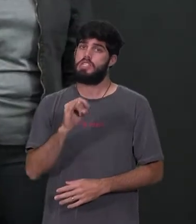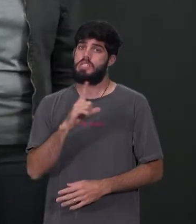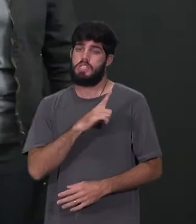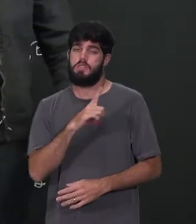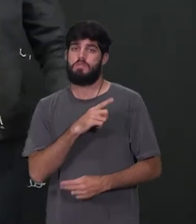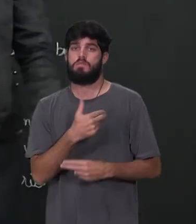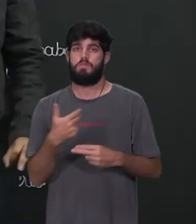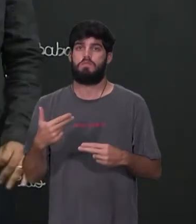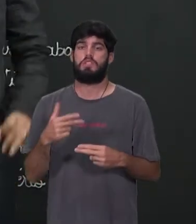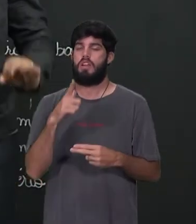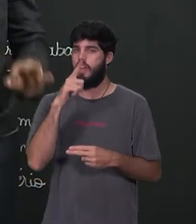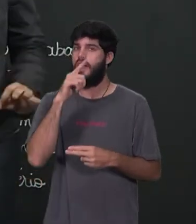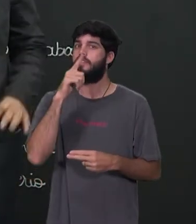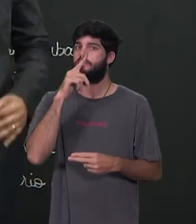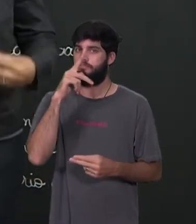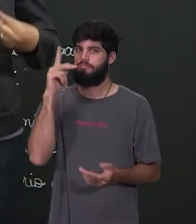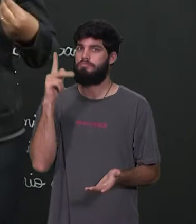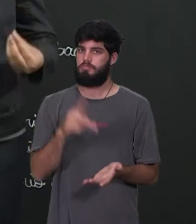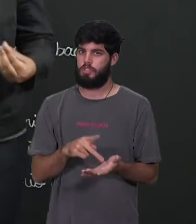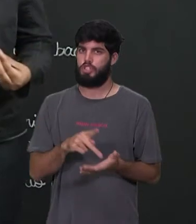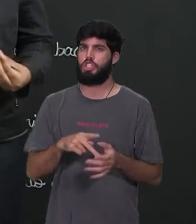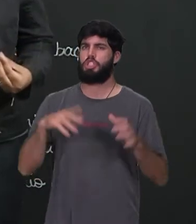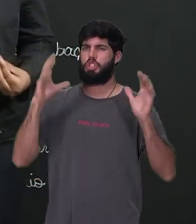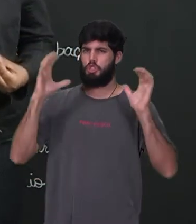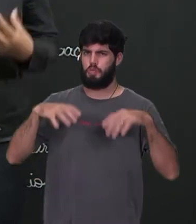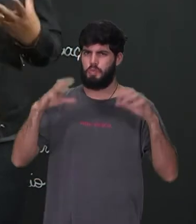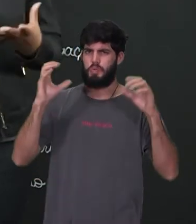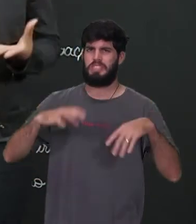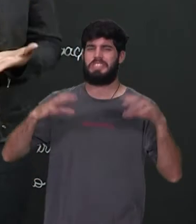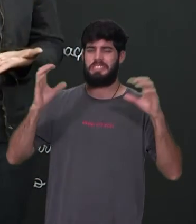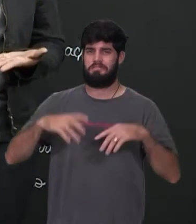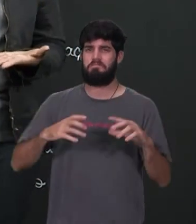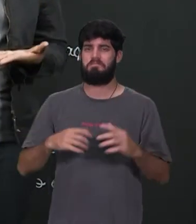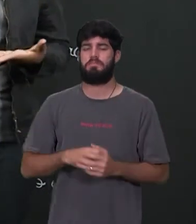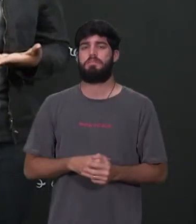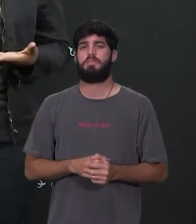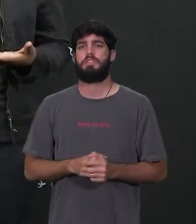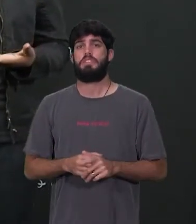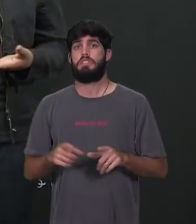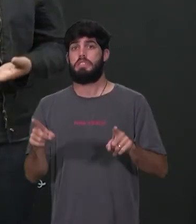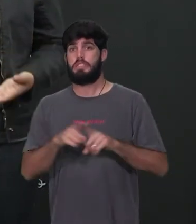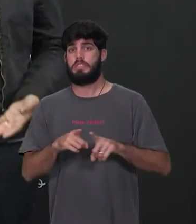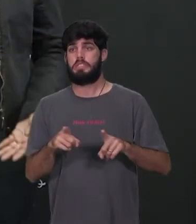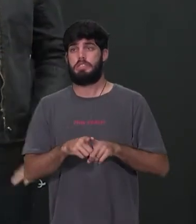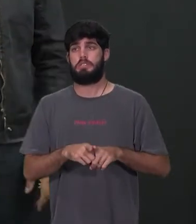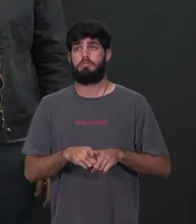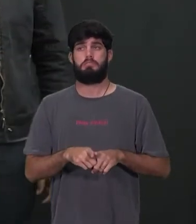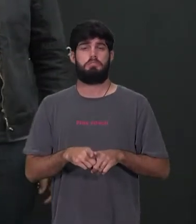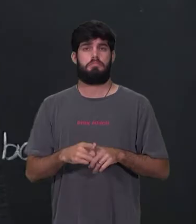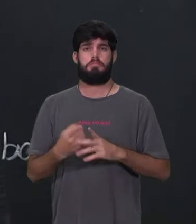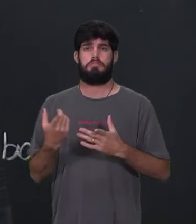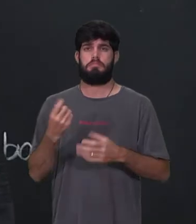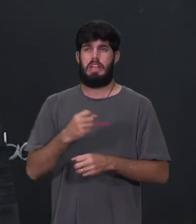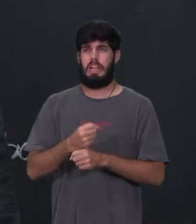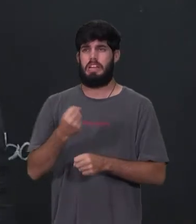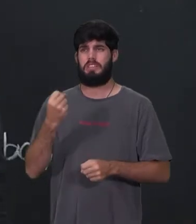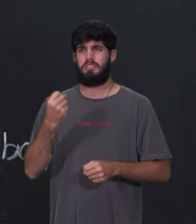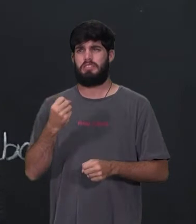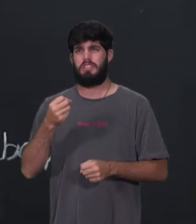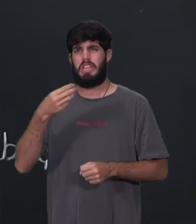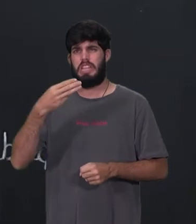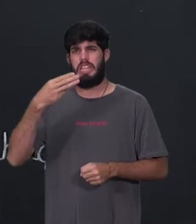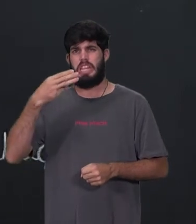nessa Amazônia, é água, é chuva, muita chuva. Os índices de pluviosidade são muito altos,